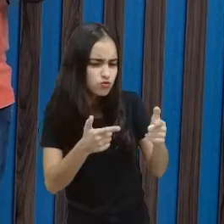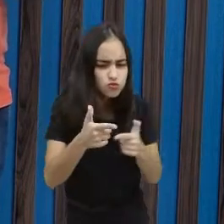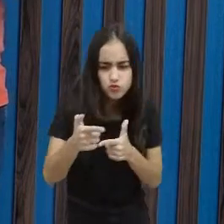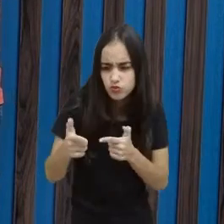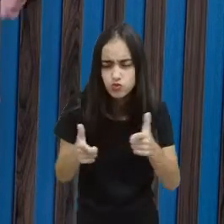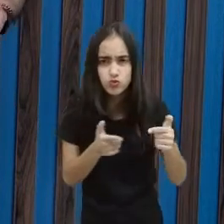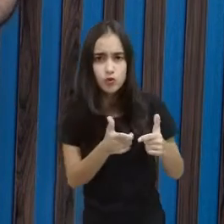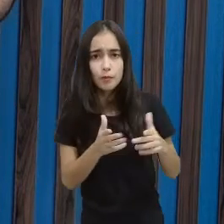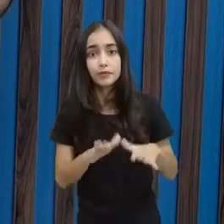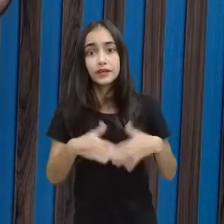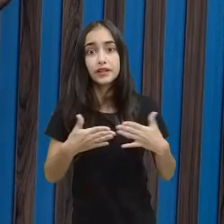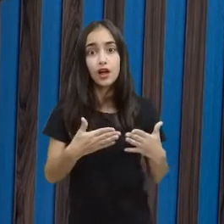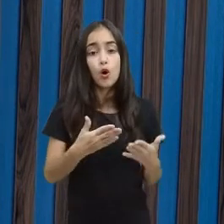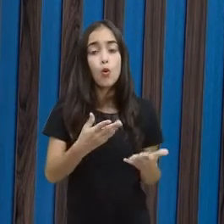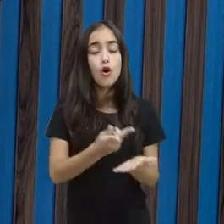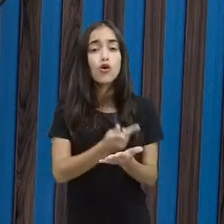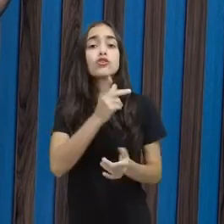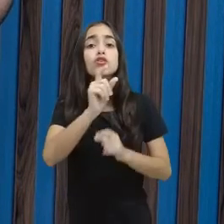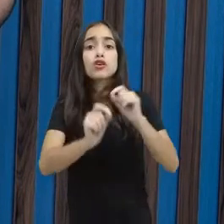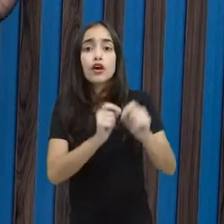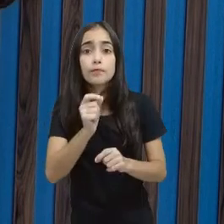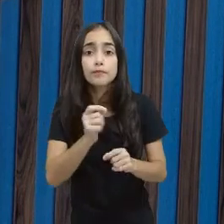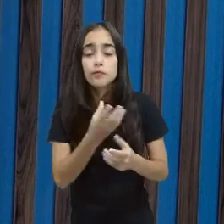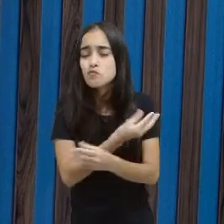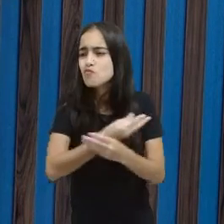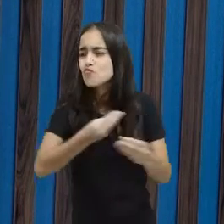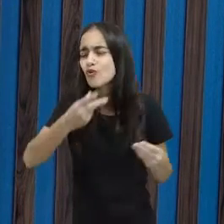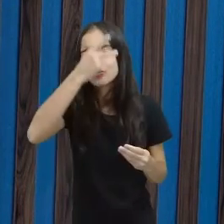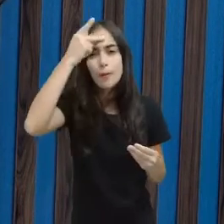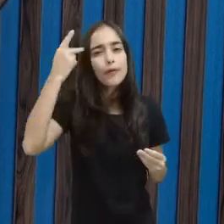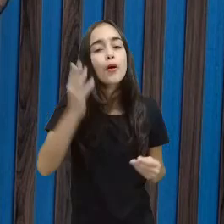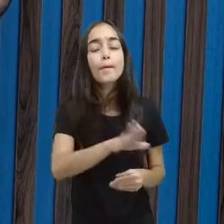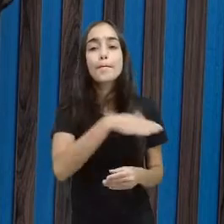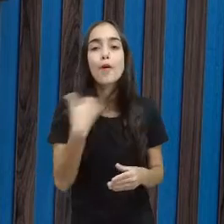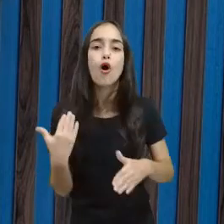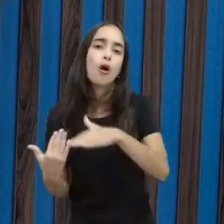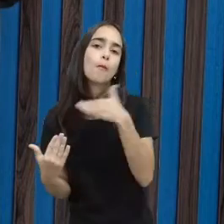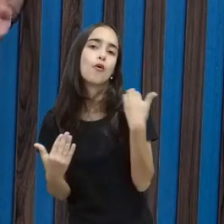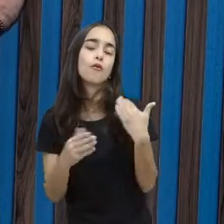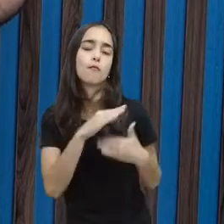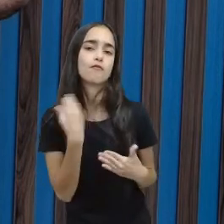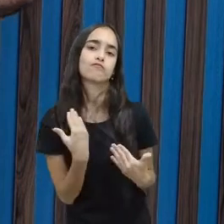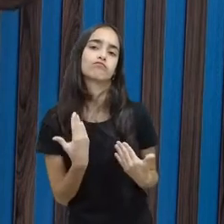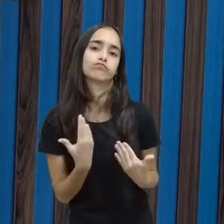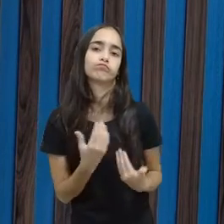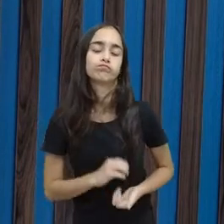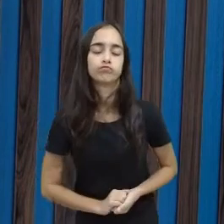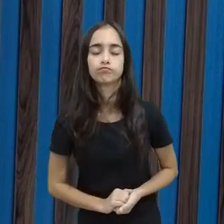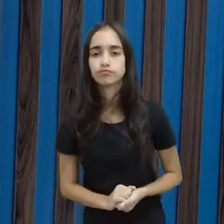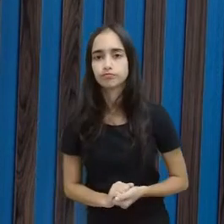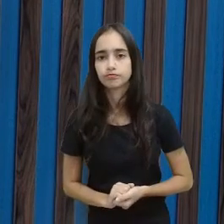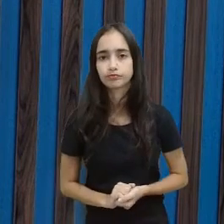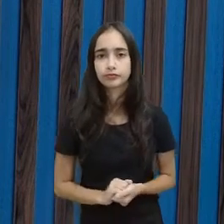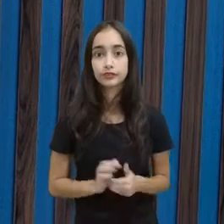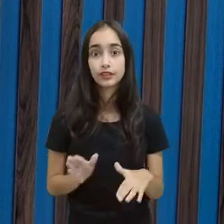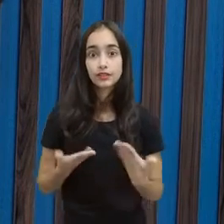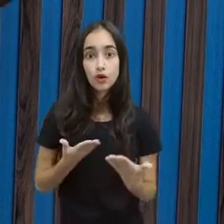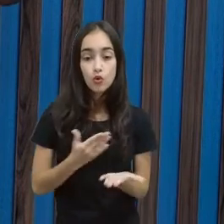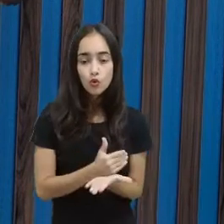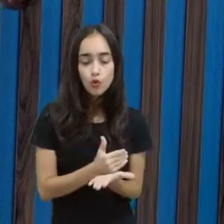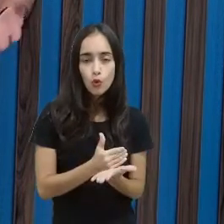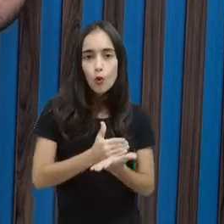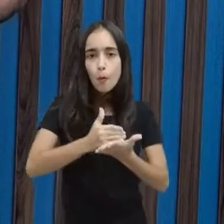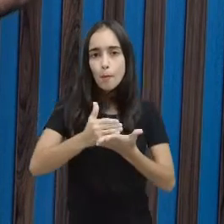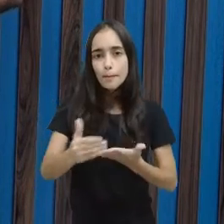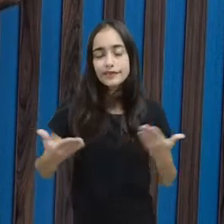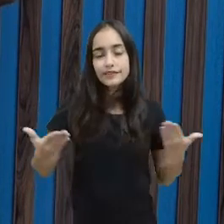né? E morreram muitos soldados aliados, né, nessa empreitada, porém, começa a partir daí